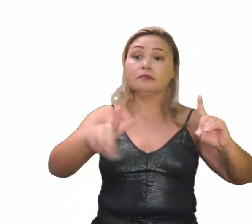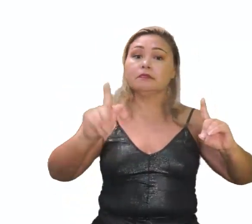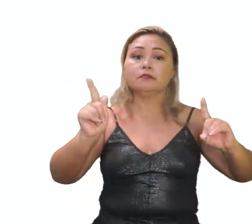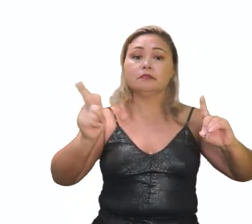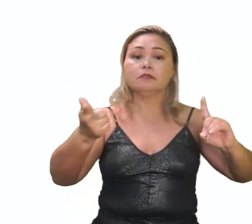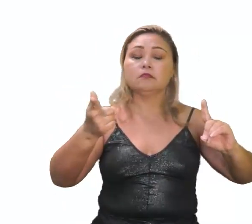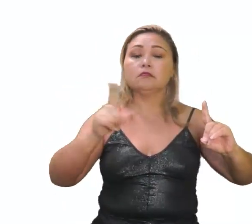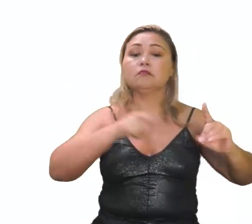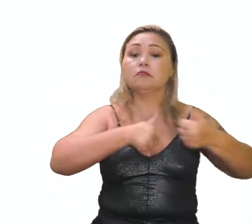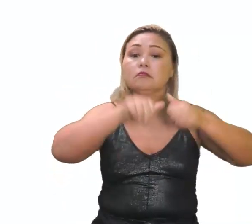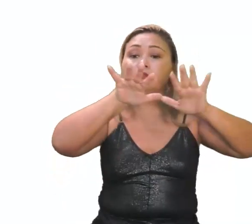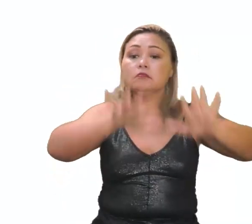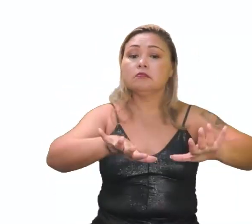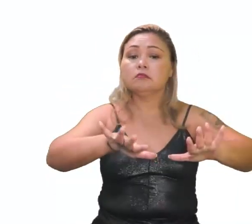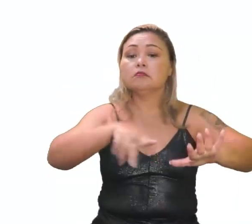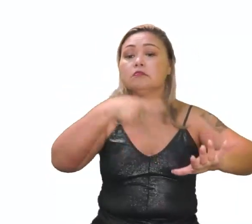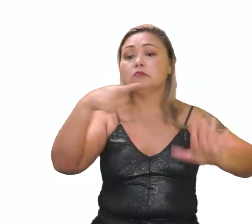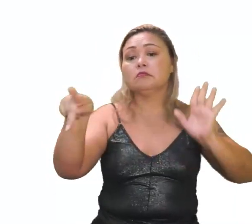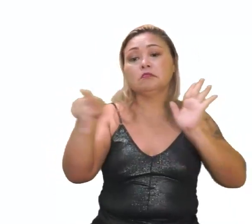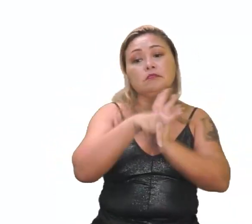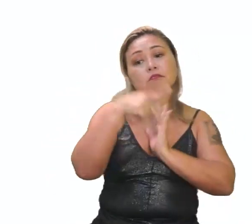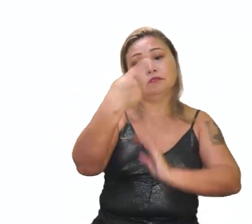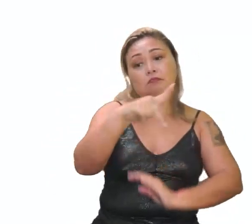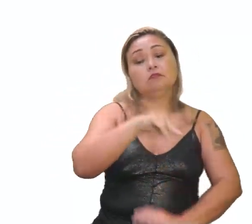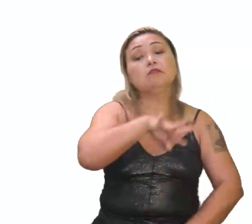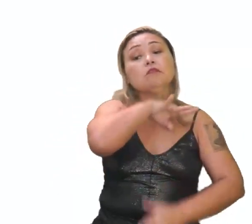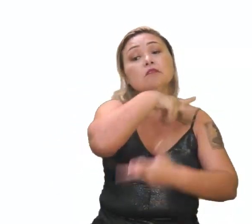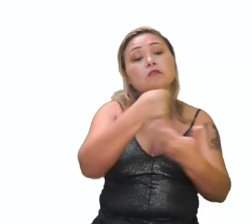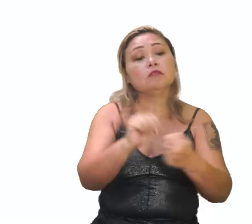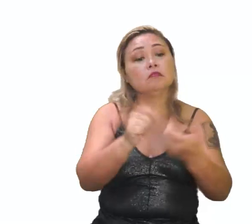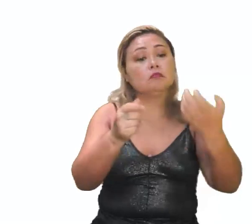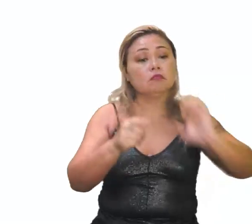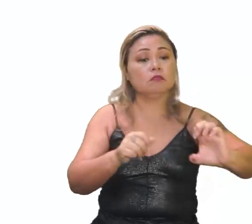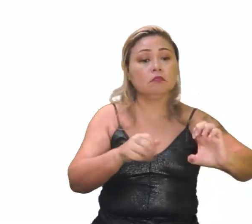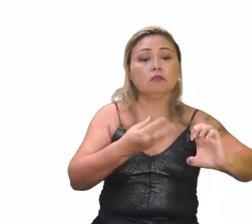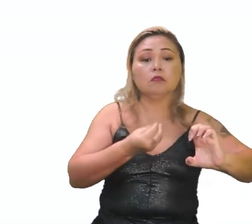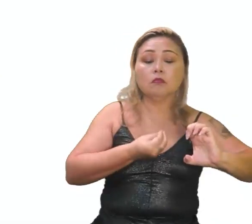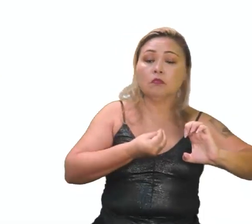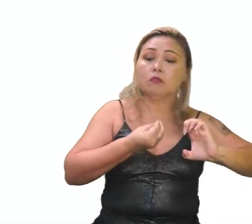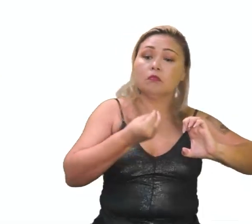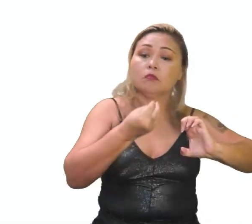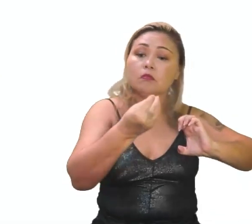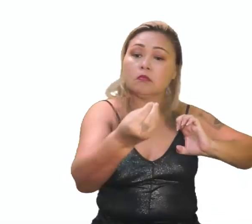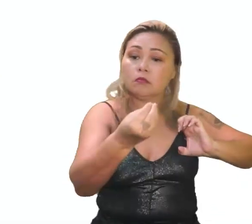espaço geográfico ocupado pelos animais. E letra E,